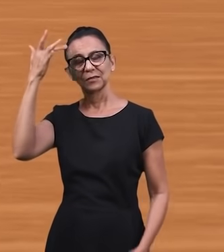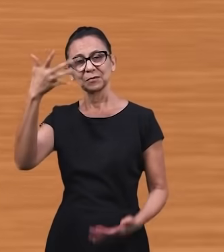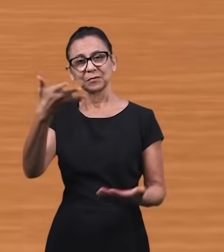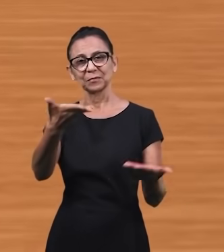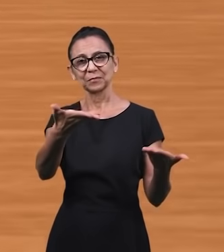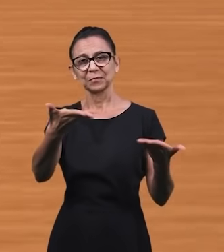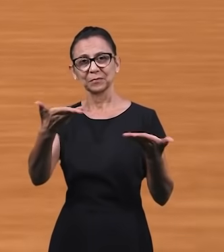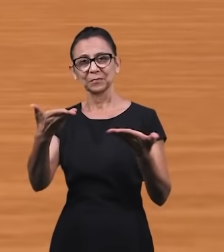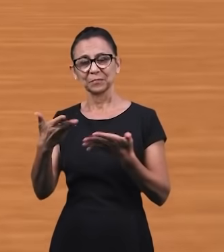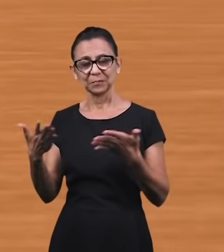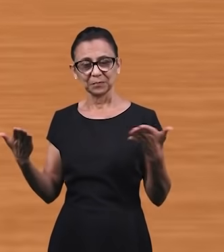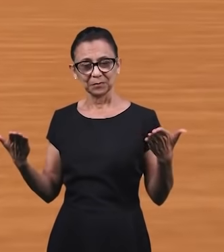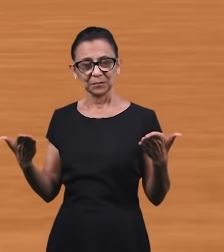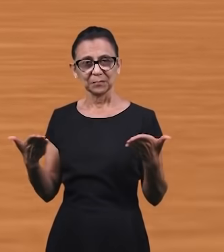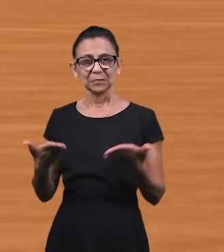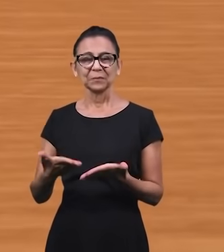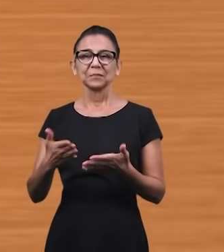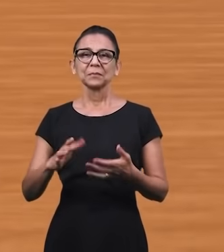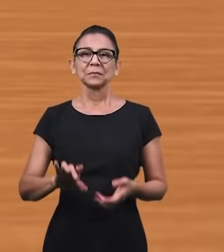pecador,